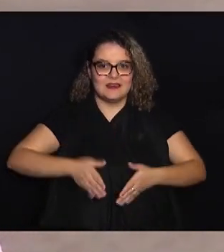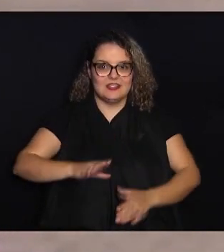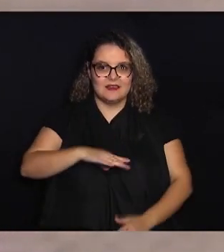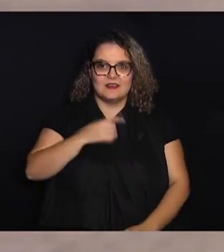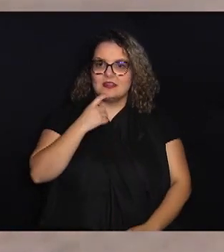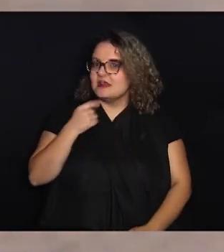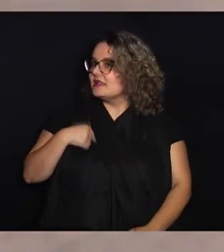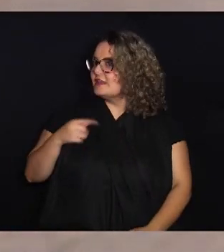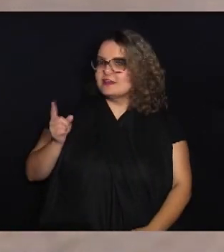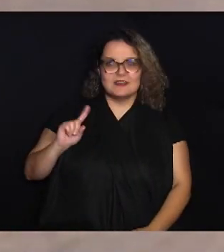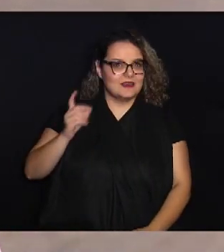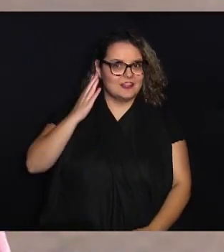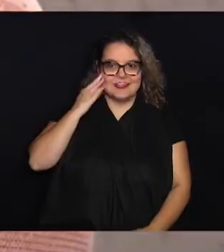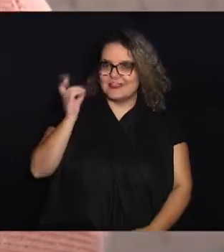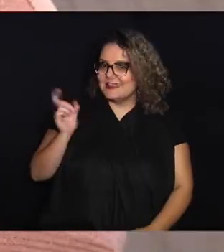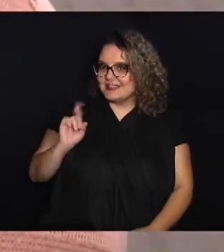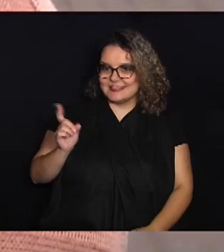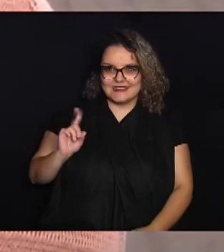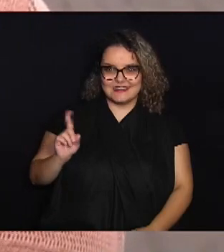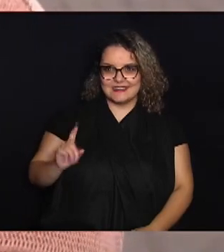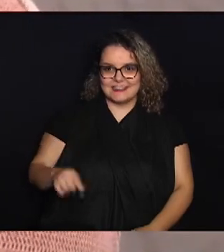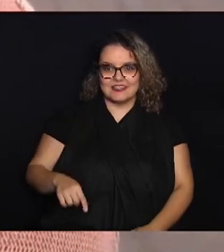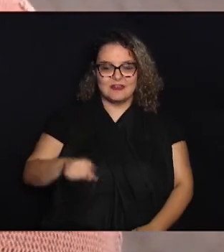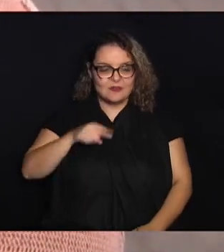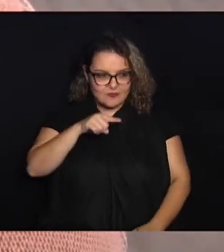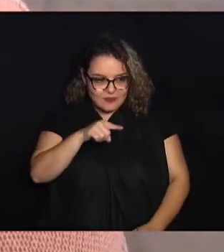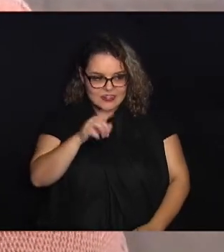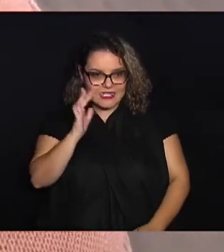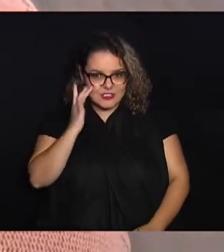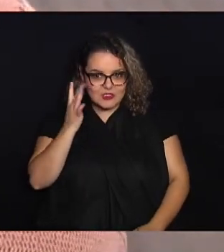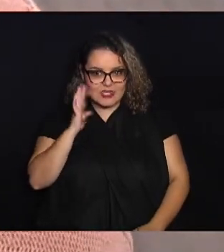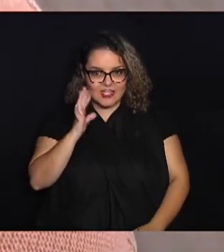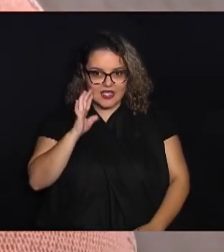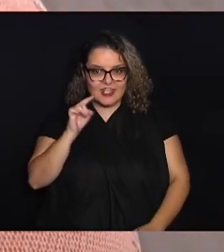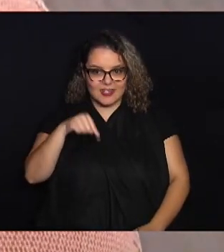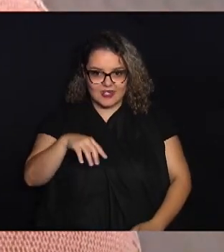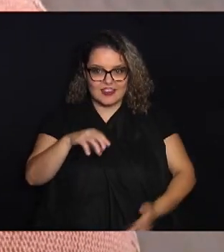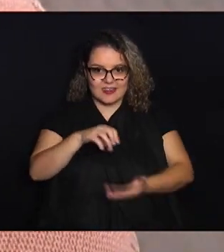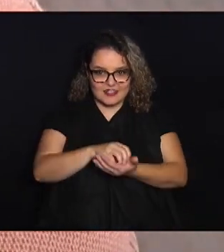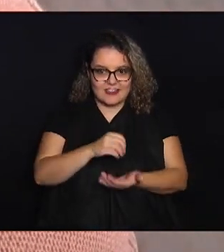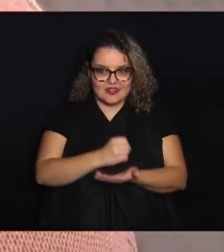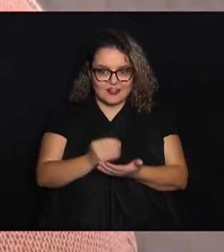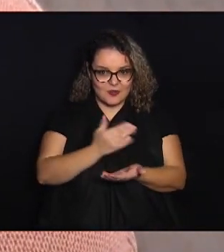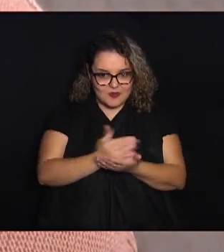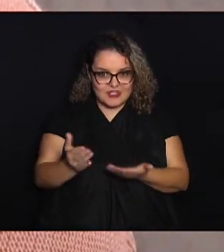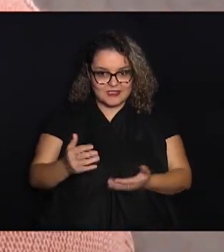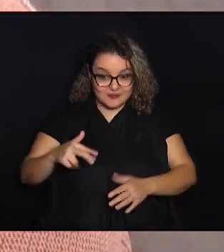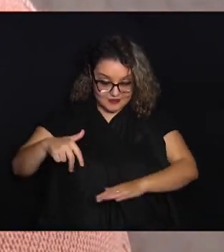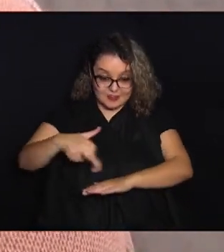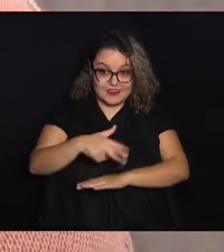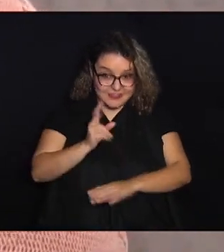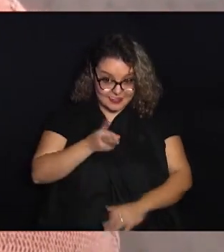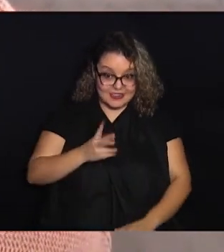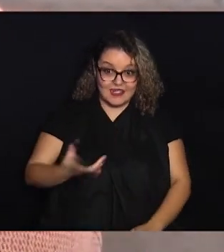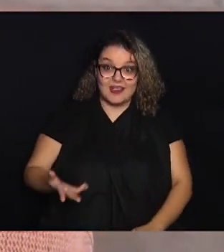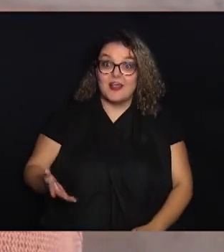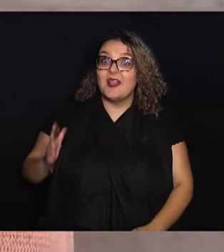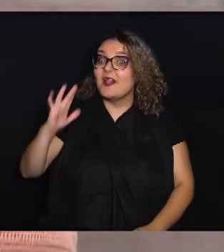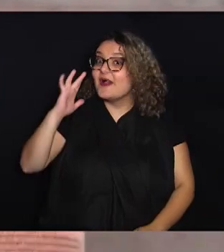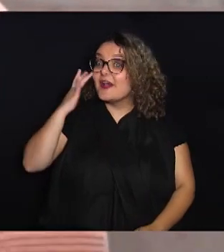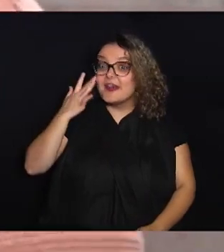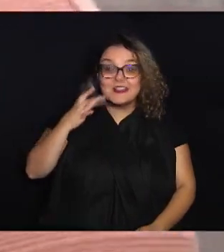mas não sabia não. Gabriele, você achou legal saber que a Campinas nasceu aqui, onde você deve passar com frequência? Achei